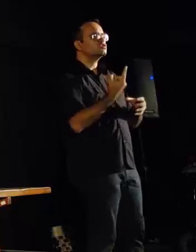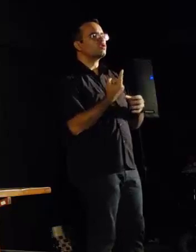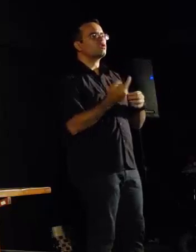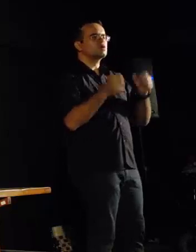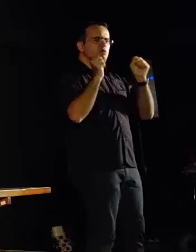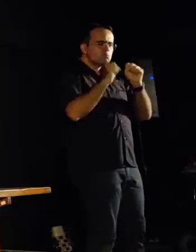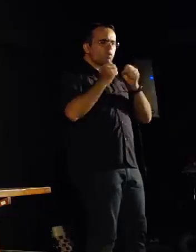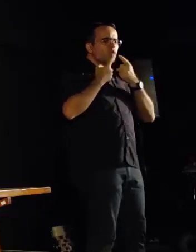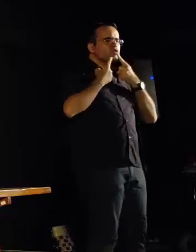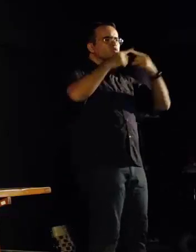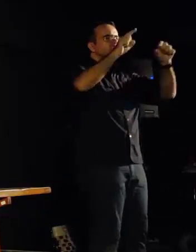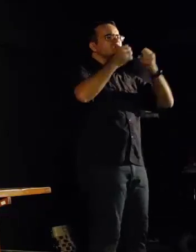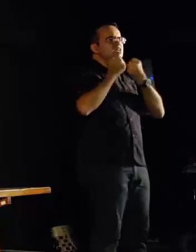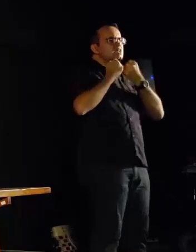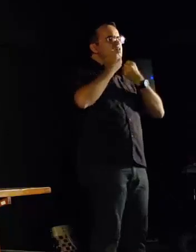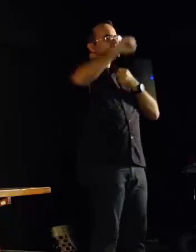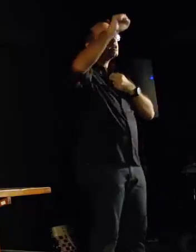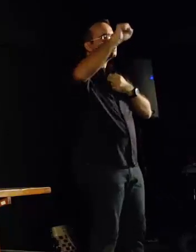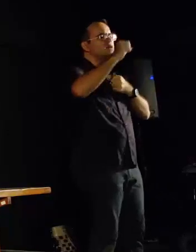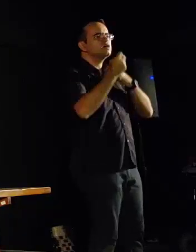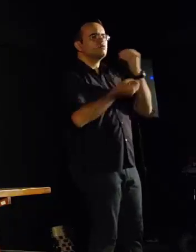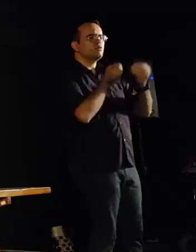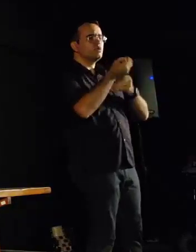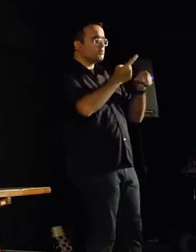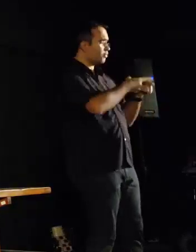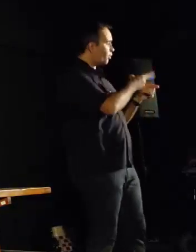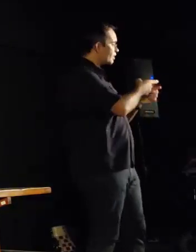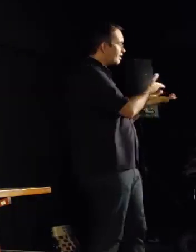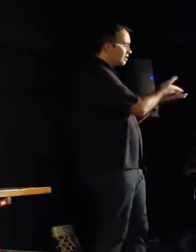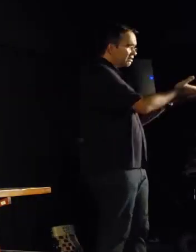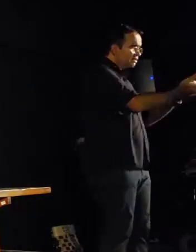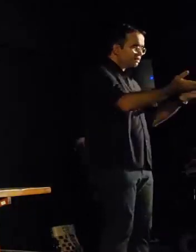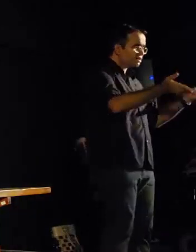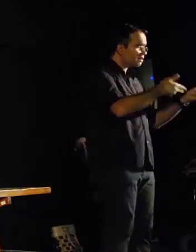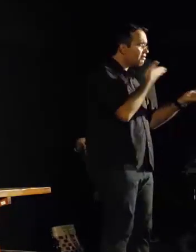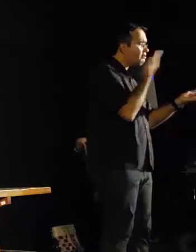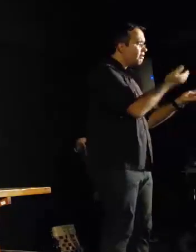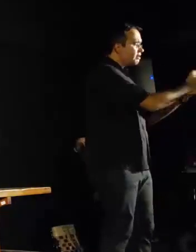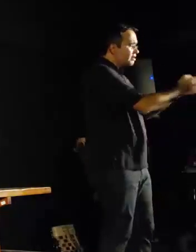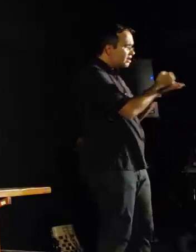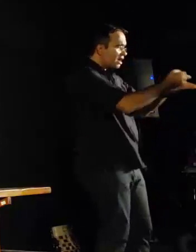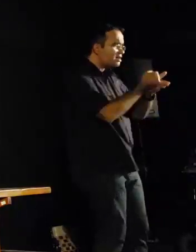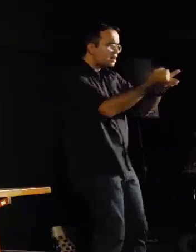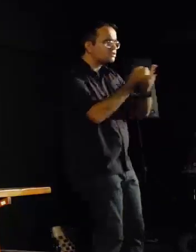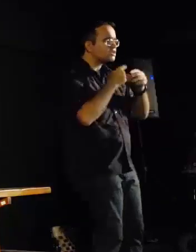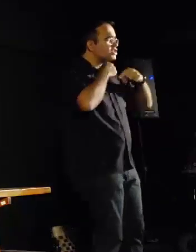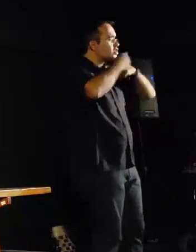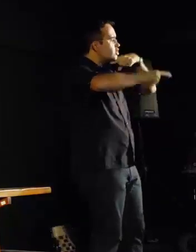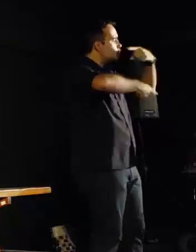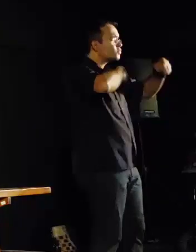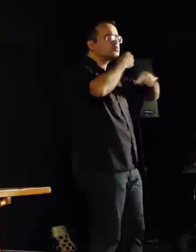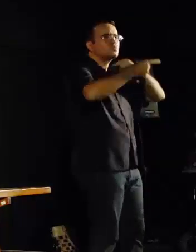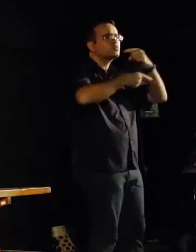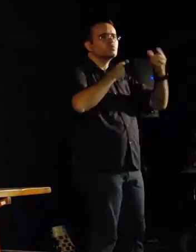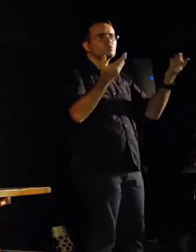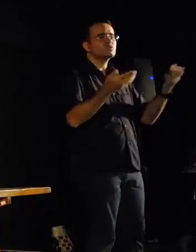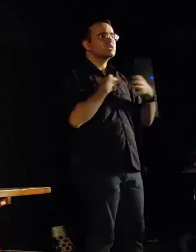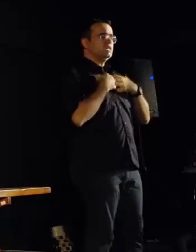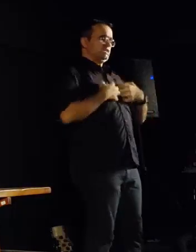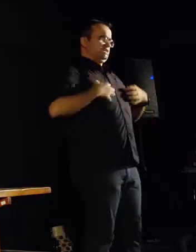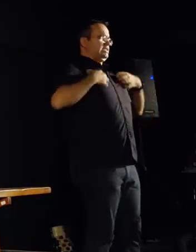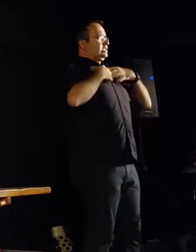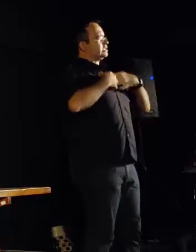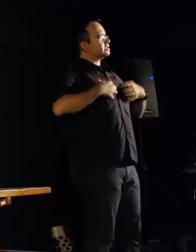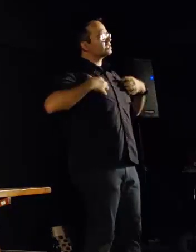os instrumentos políticos que nós conhecemos não funcionam mais? Não é? Essa é uma angústia que me